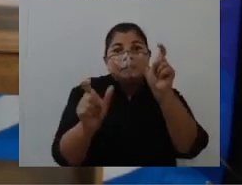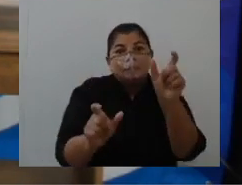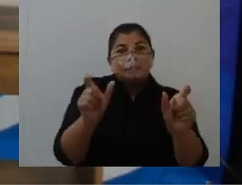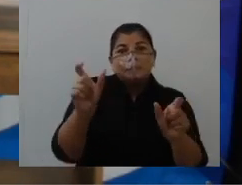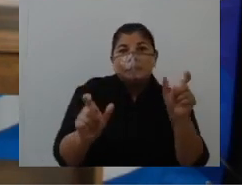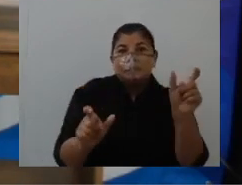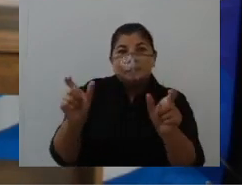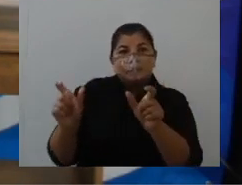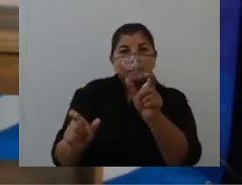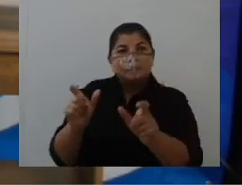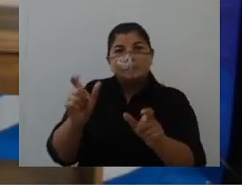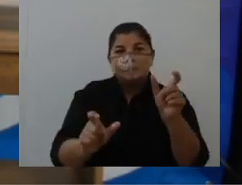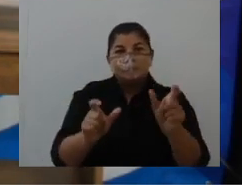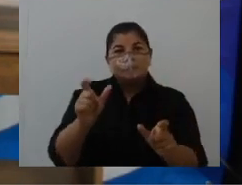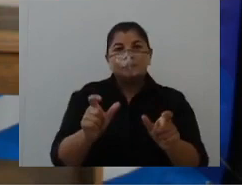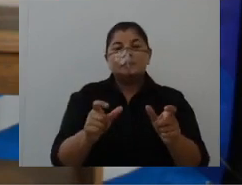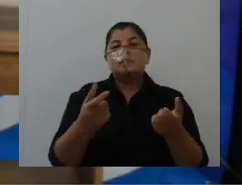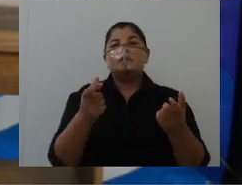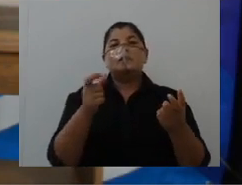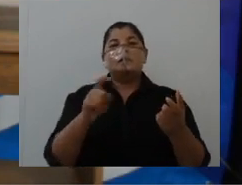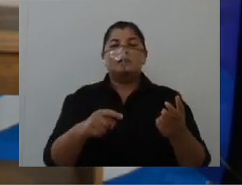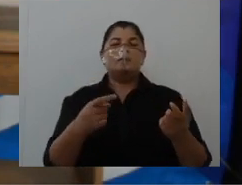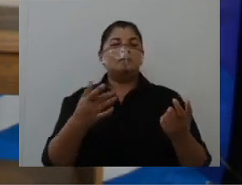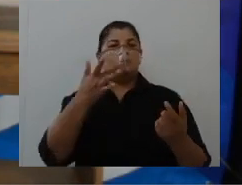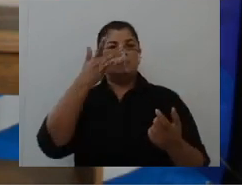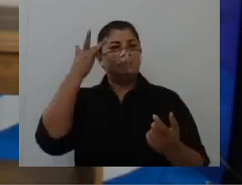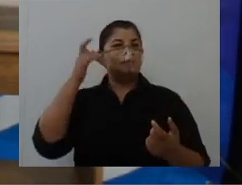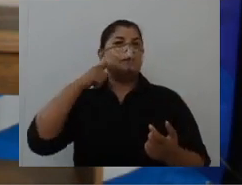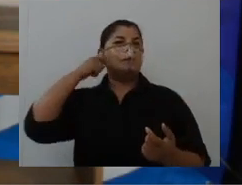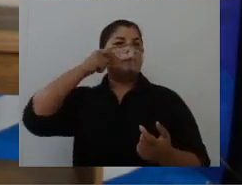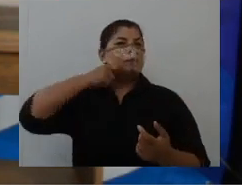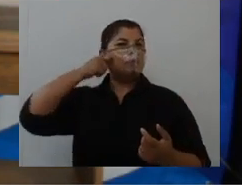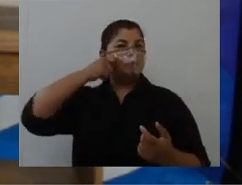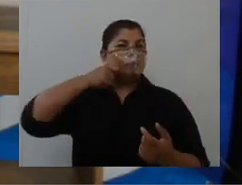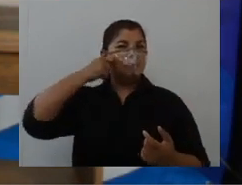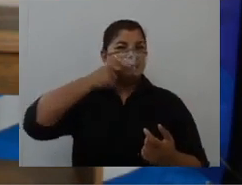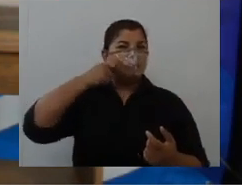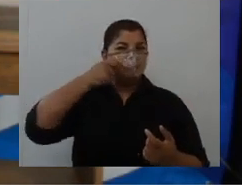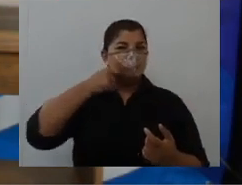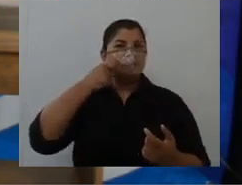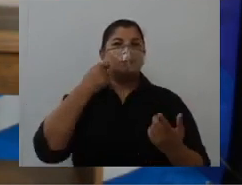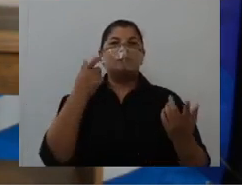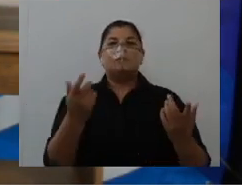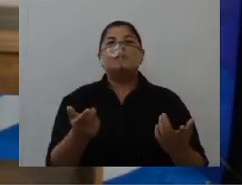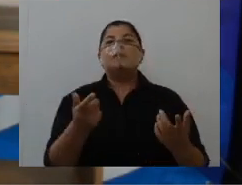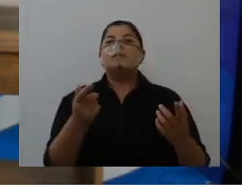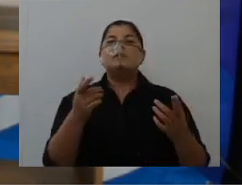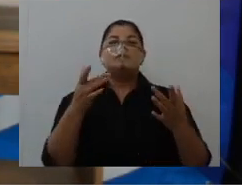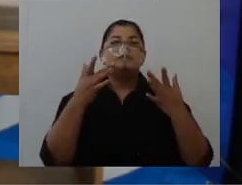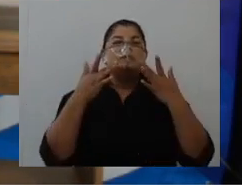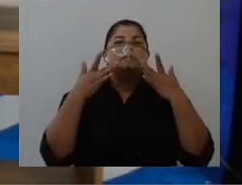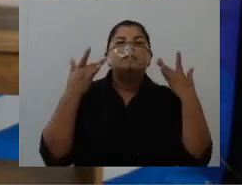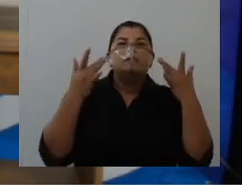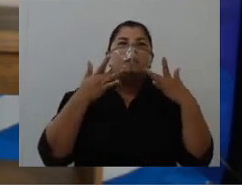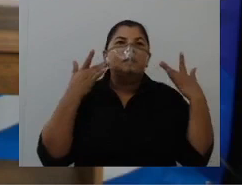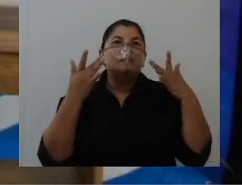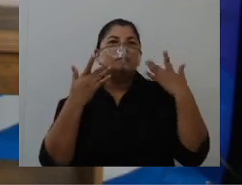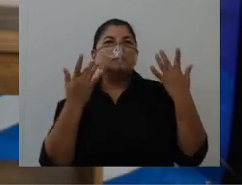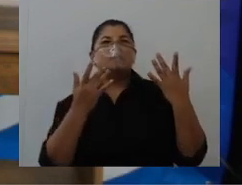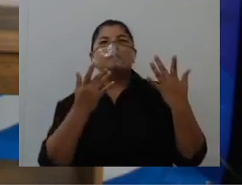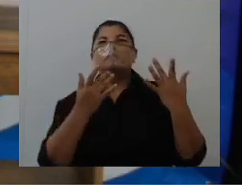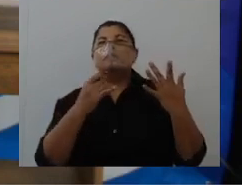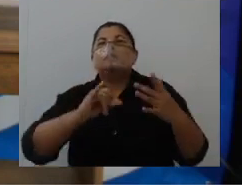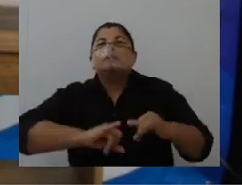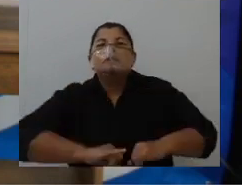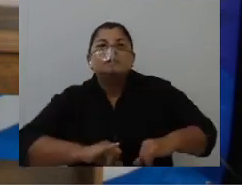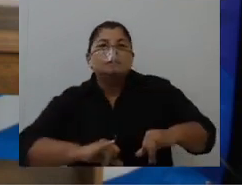que o Aristóteles defende é a ideia que teremos atores. O gênero dramático, de acordo com a visão aristotélica, é aquele gênero